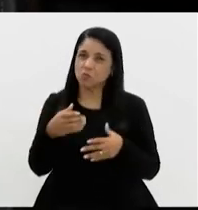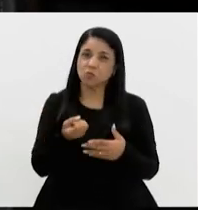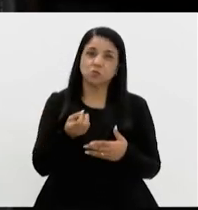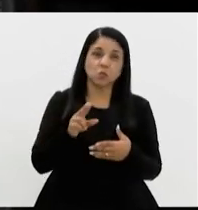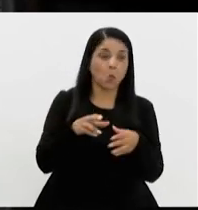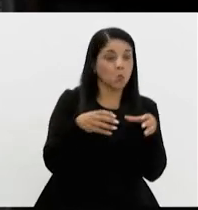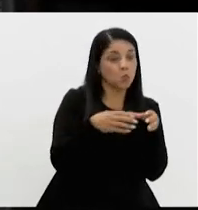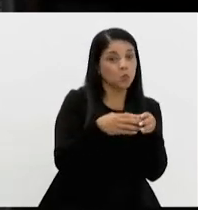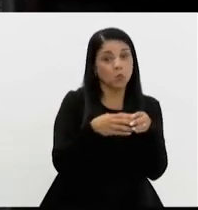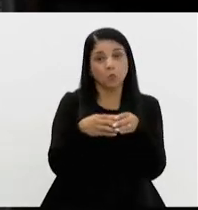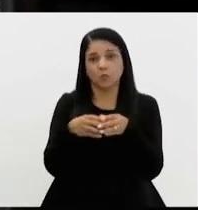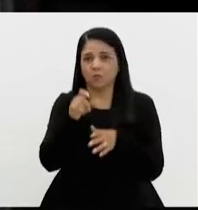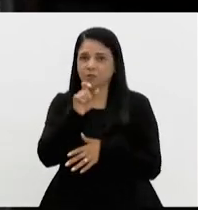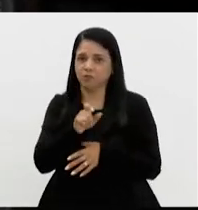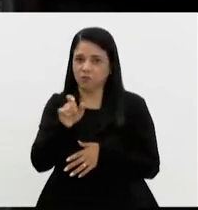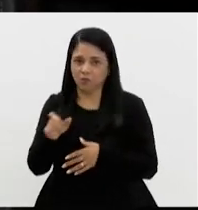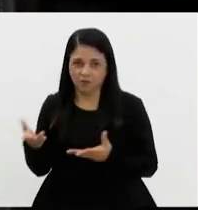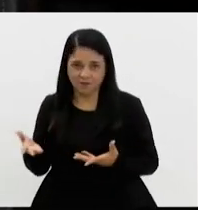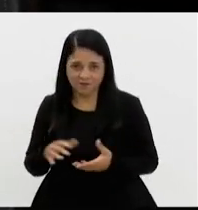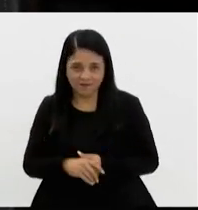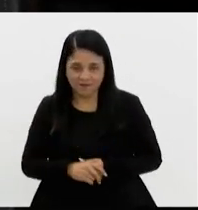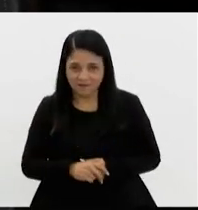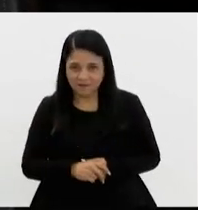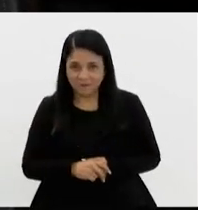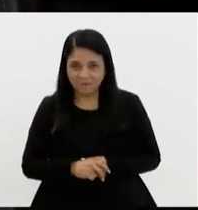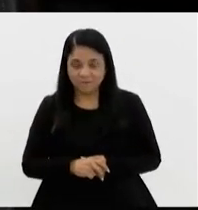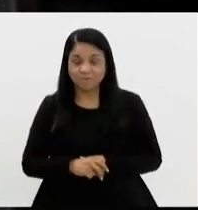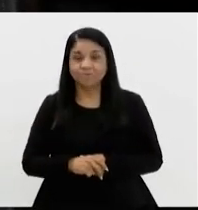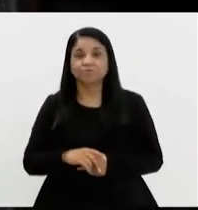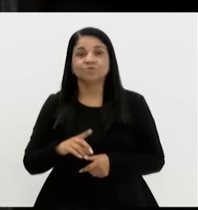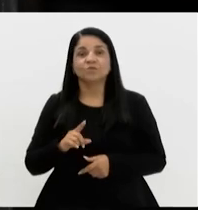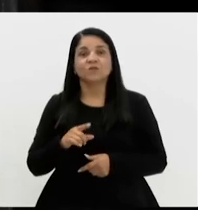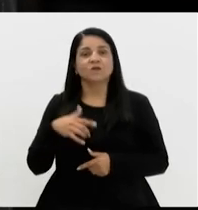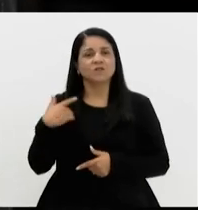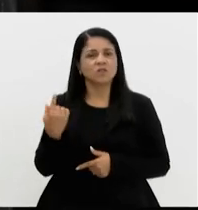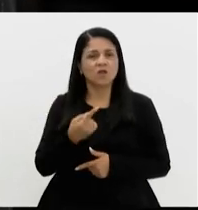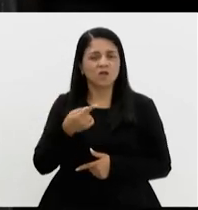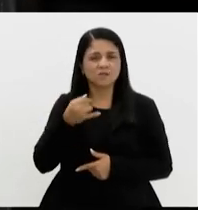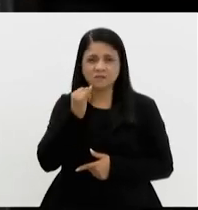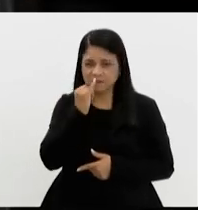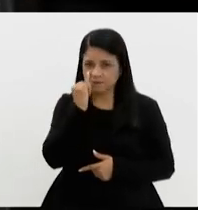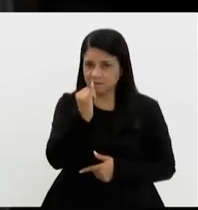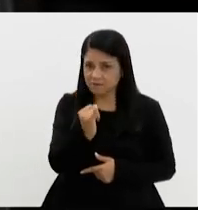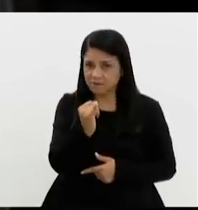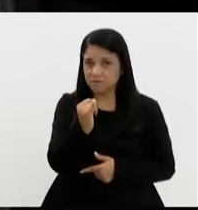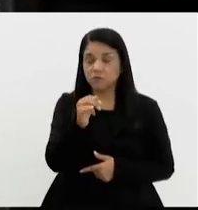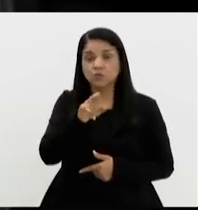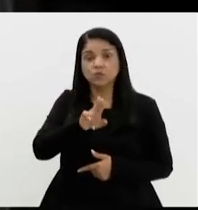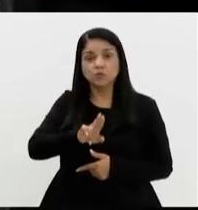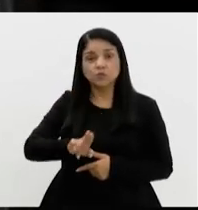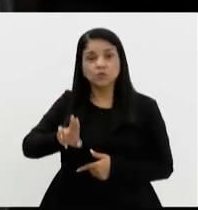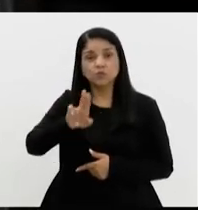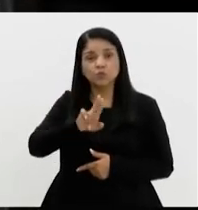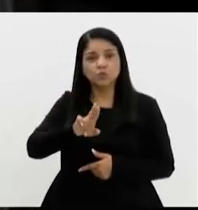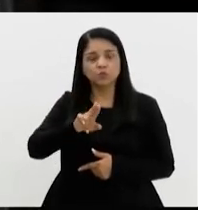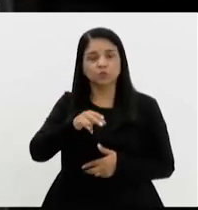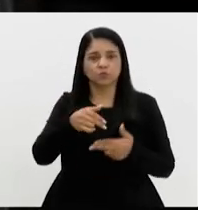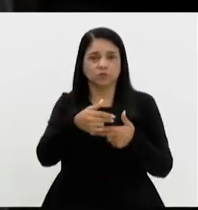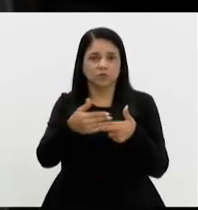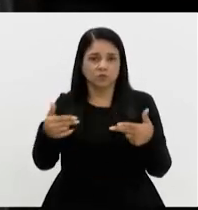de pessoas quando nós falamos do uso do bem público no ano